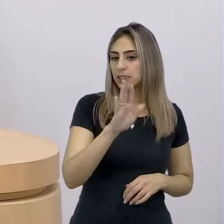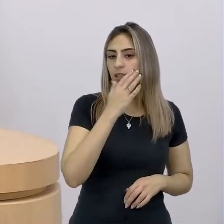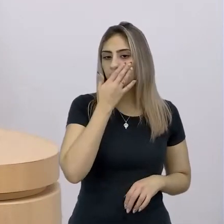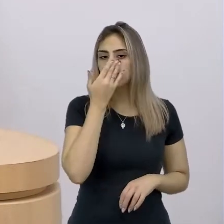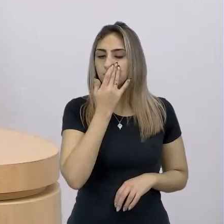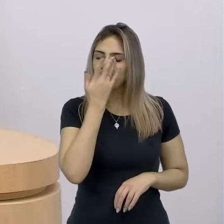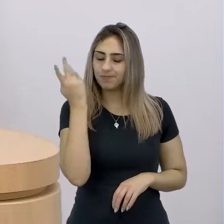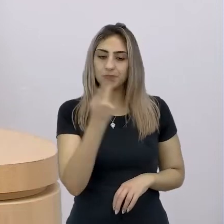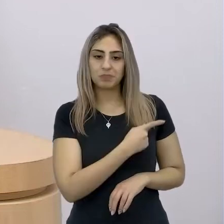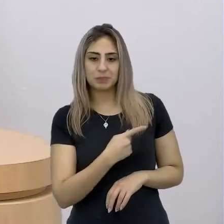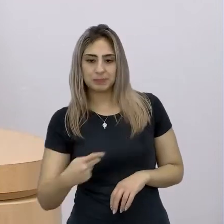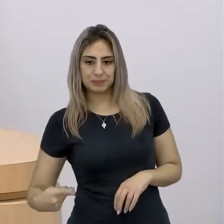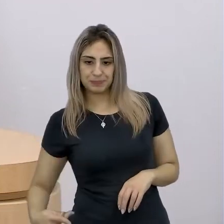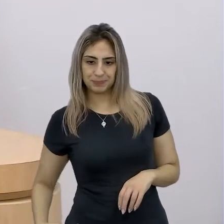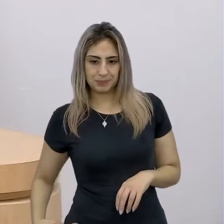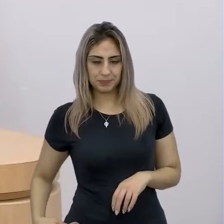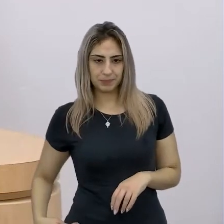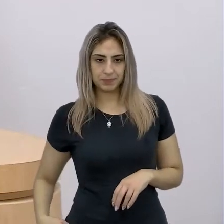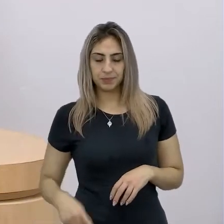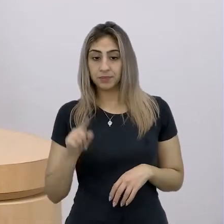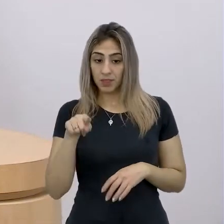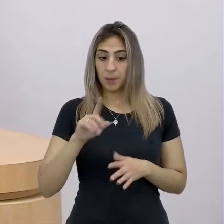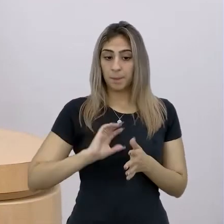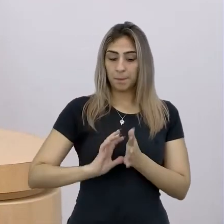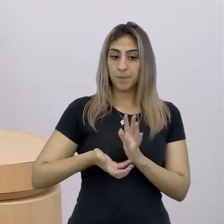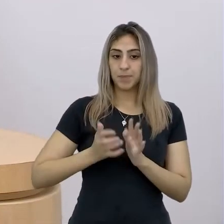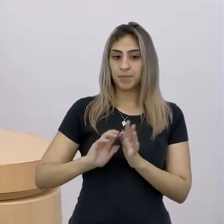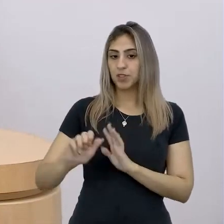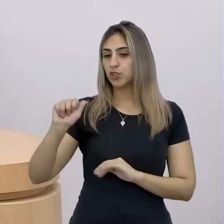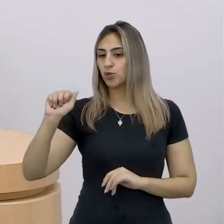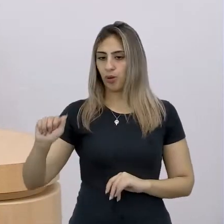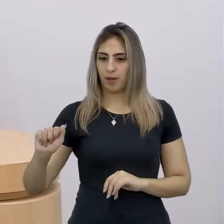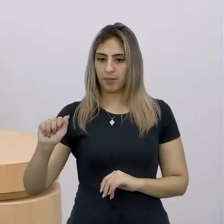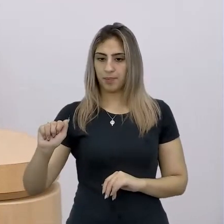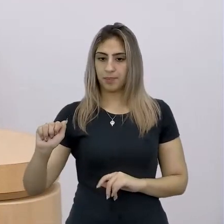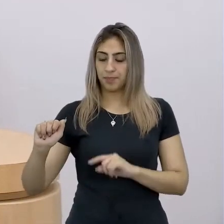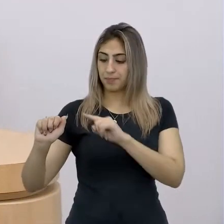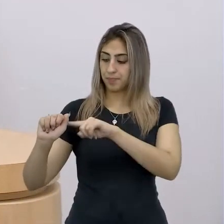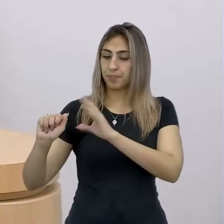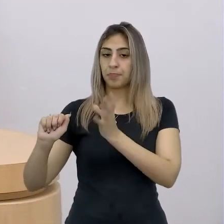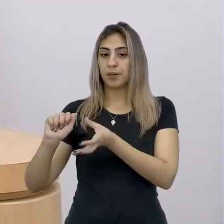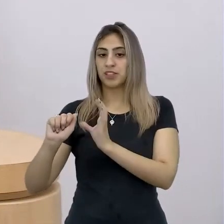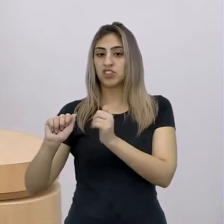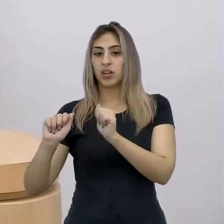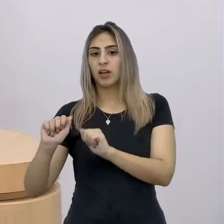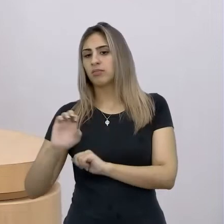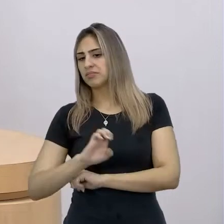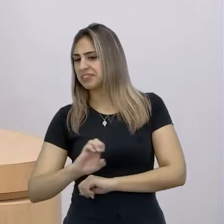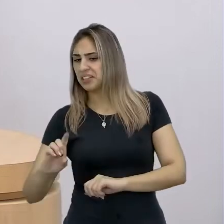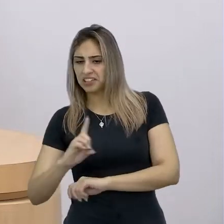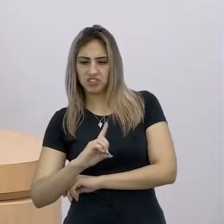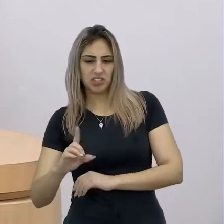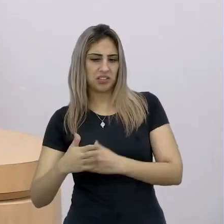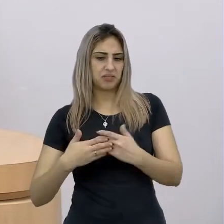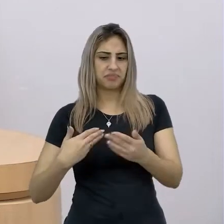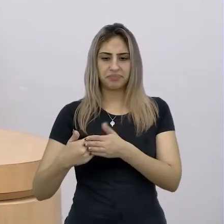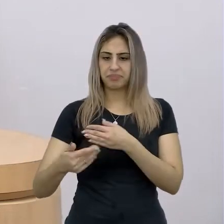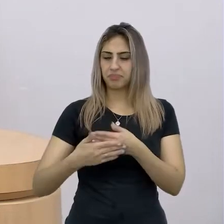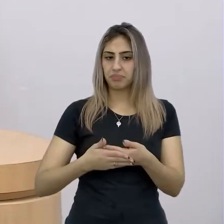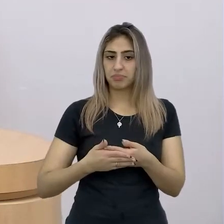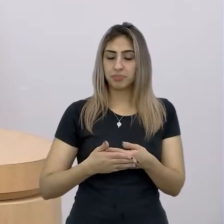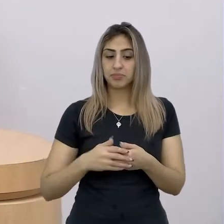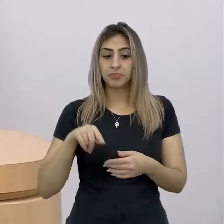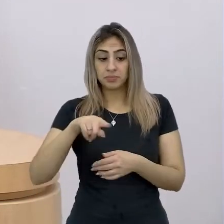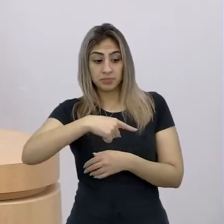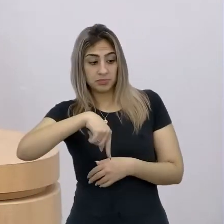o presidente ele é de um partido A, e esse partido A pode ser de esquerda, de direita. Mas